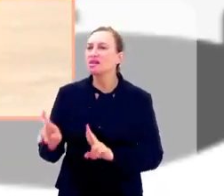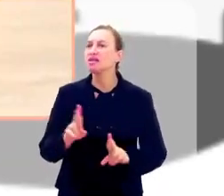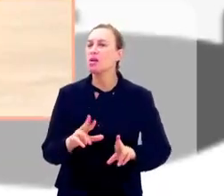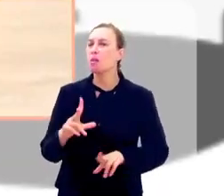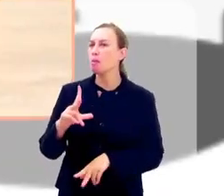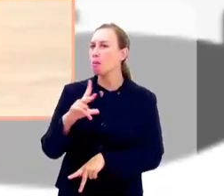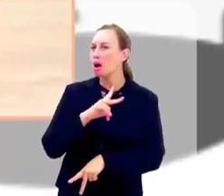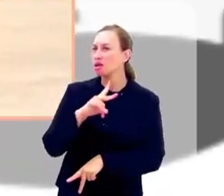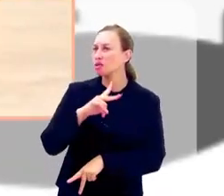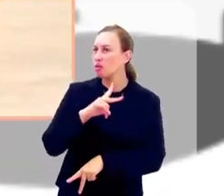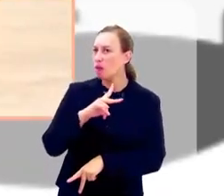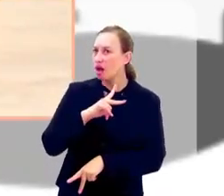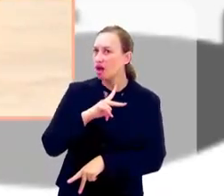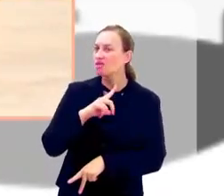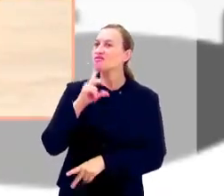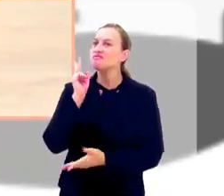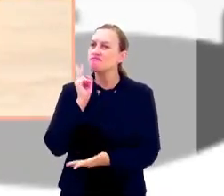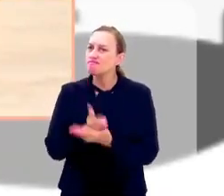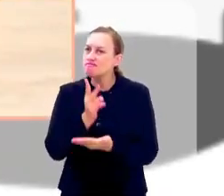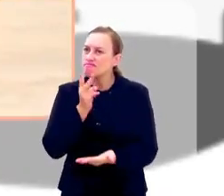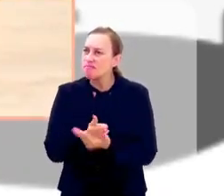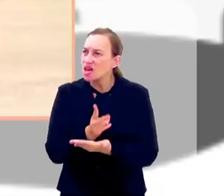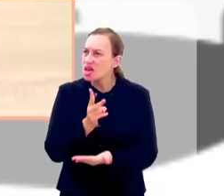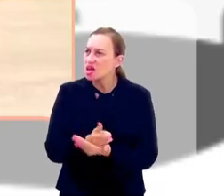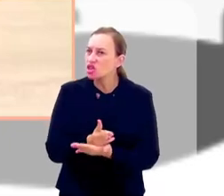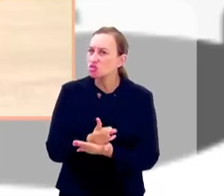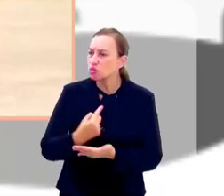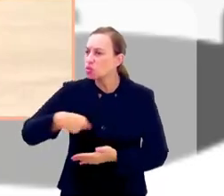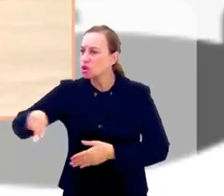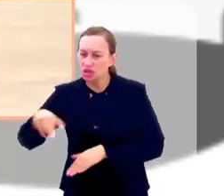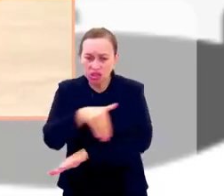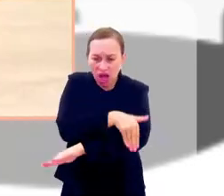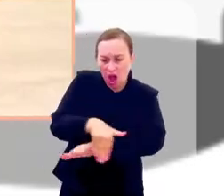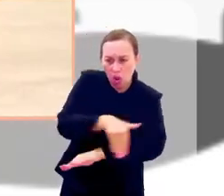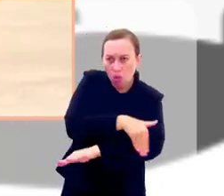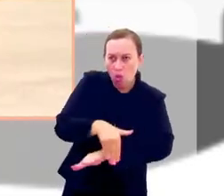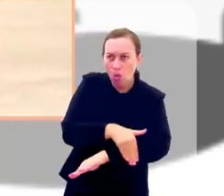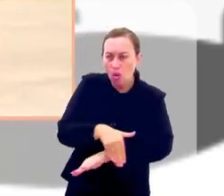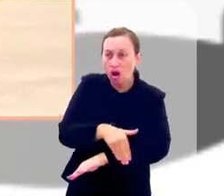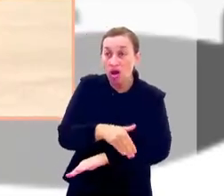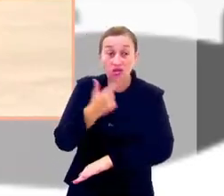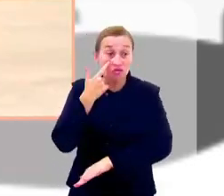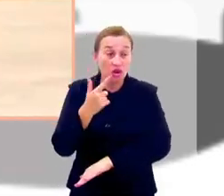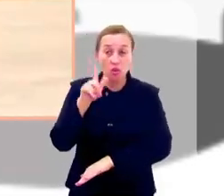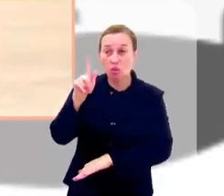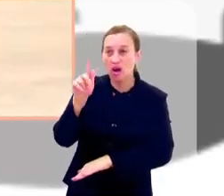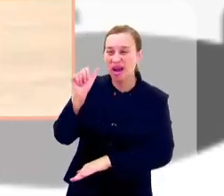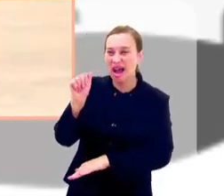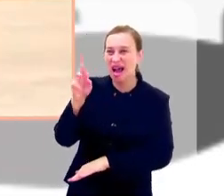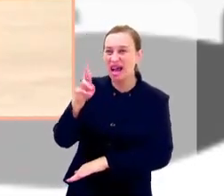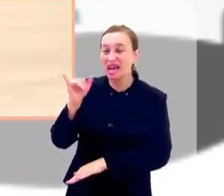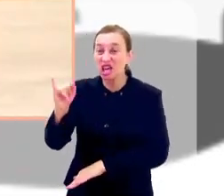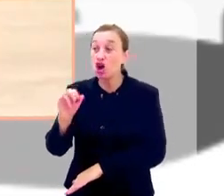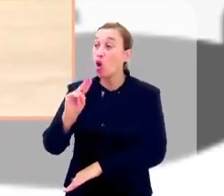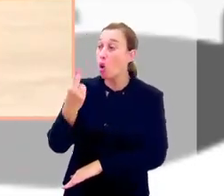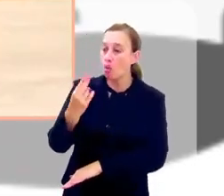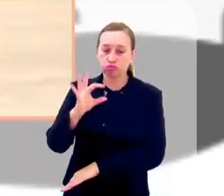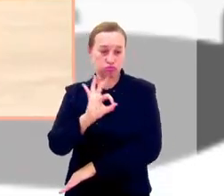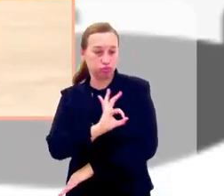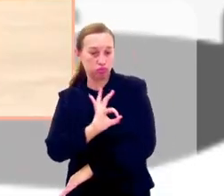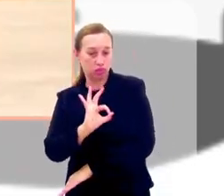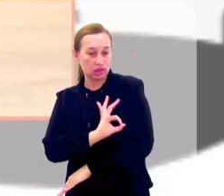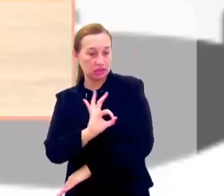relacionamento interpessoal, aonde você, mesmo ao cruzar na rua com o gari ou com o policial